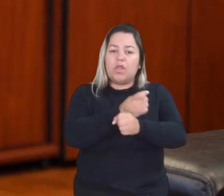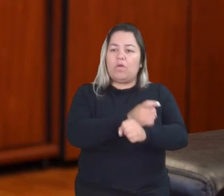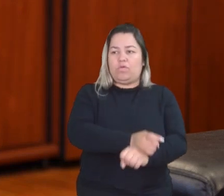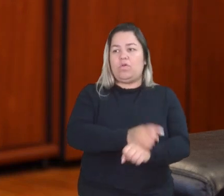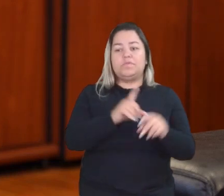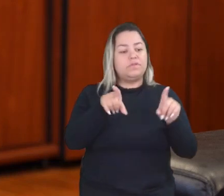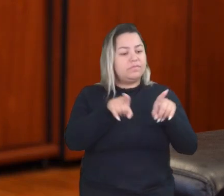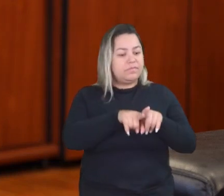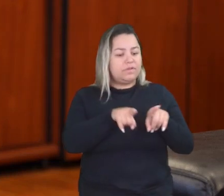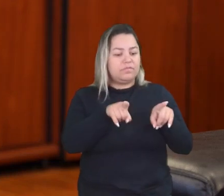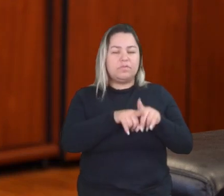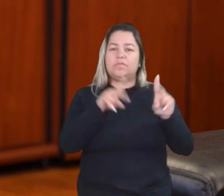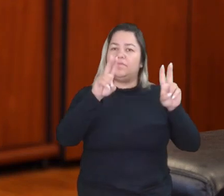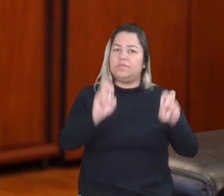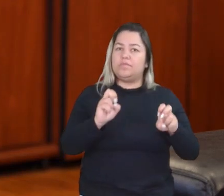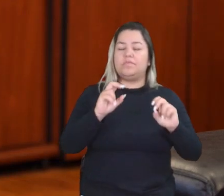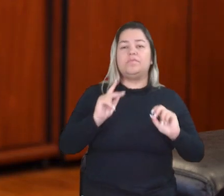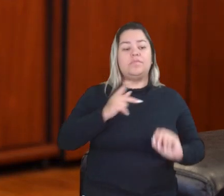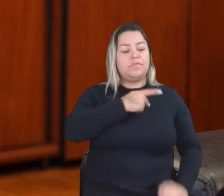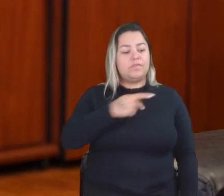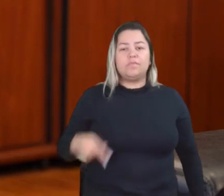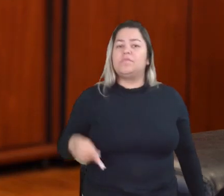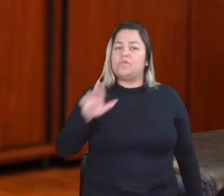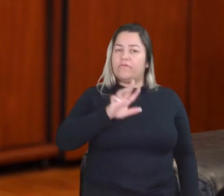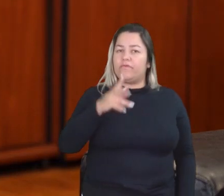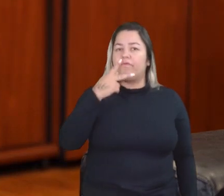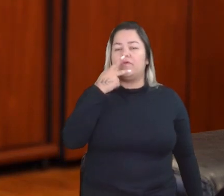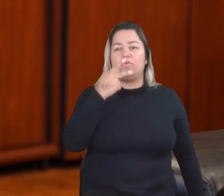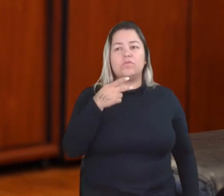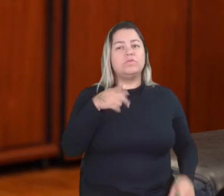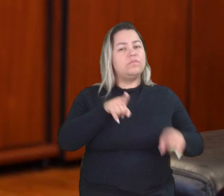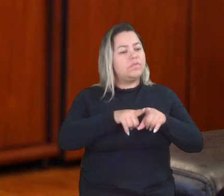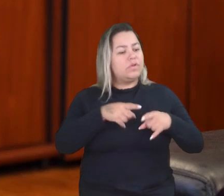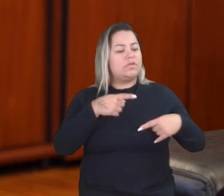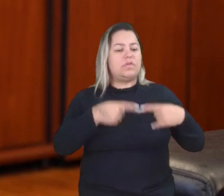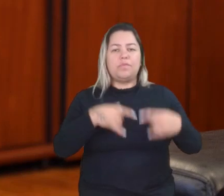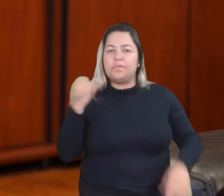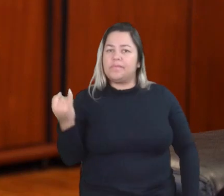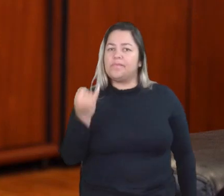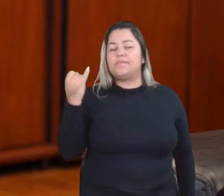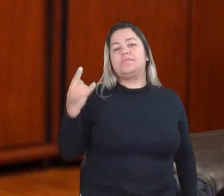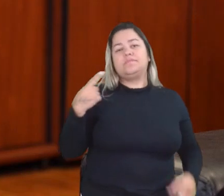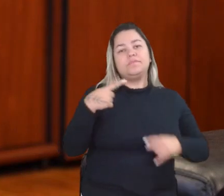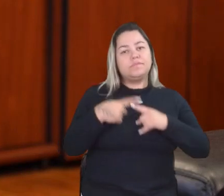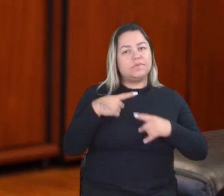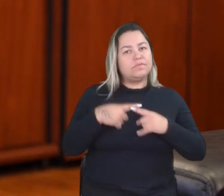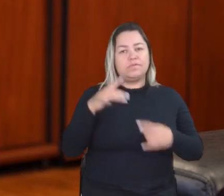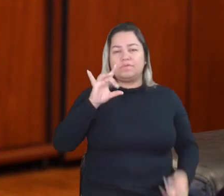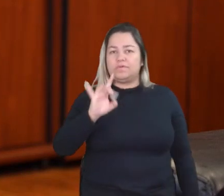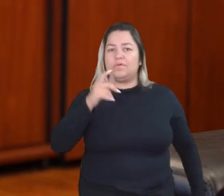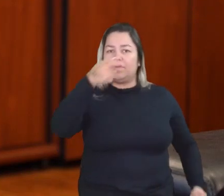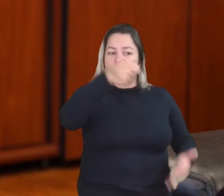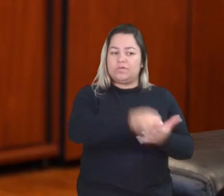quilombolas também é um tema e um assunto que o presidente Lula sempre falou muito e bateu muito nessa tecla da importância, porque não era